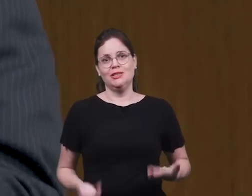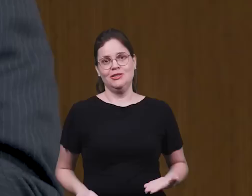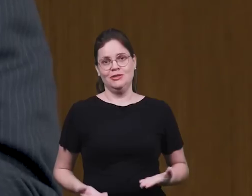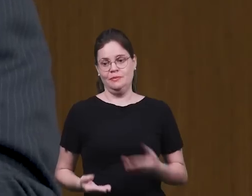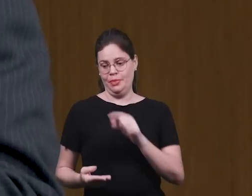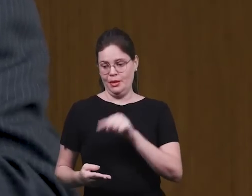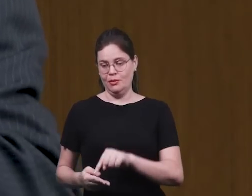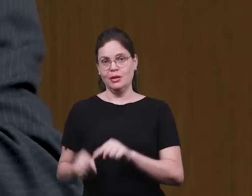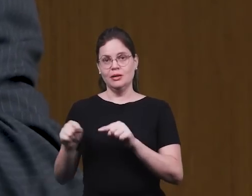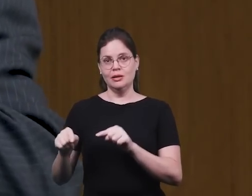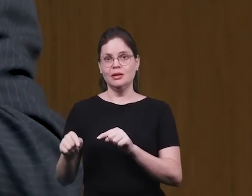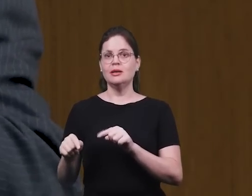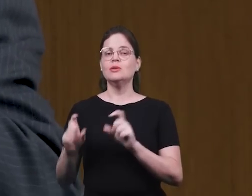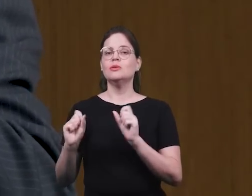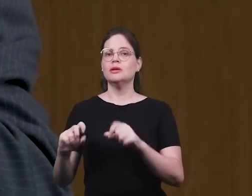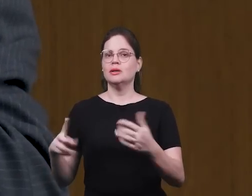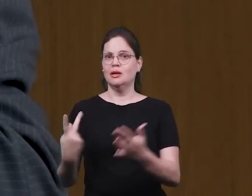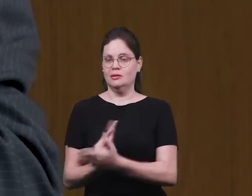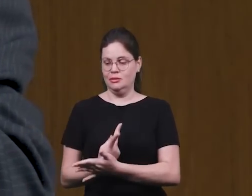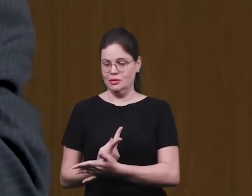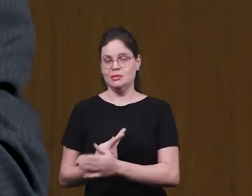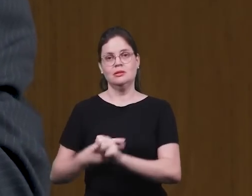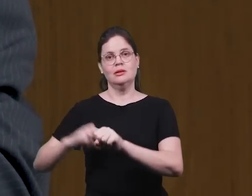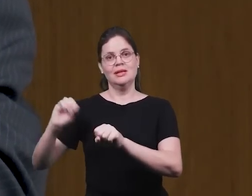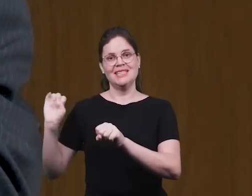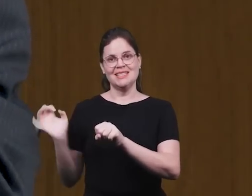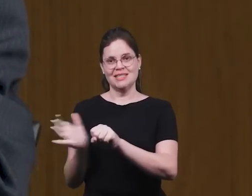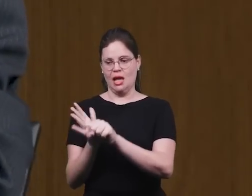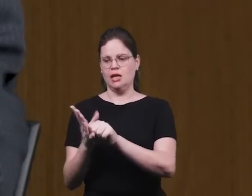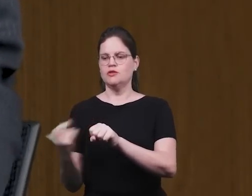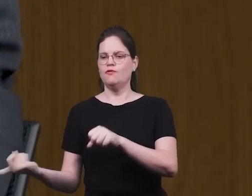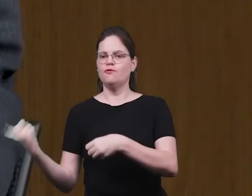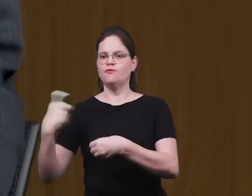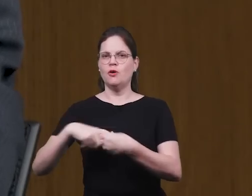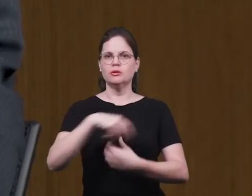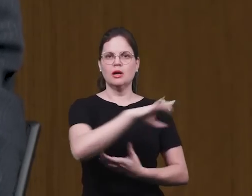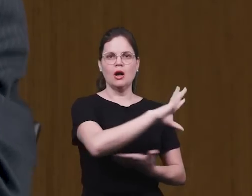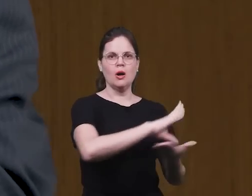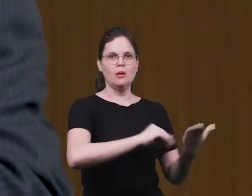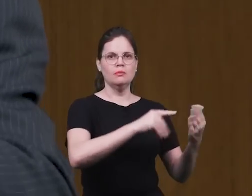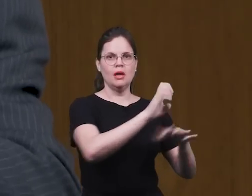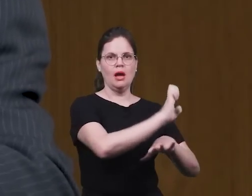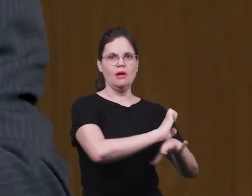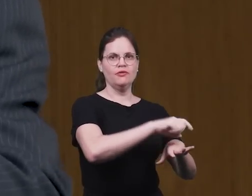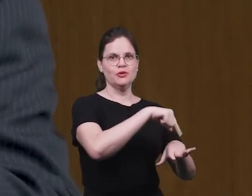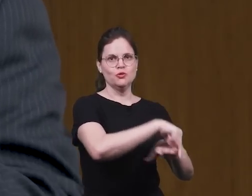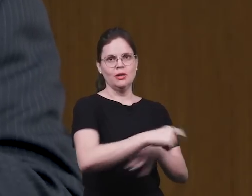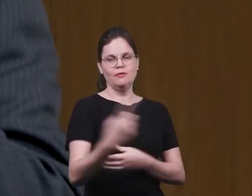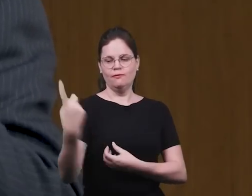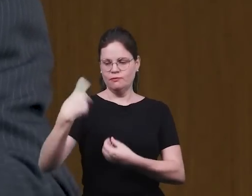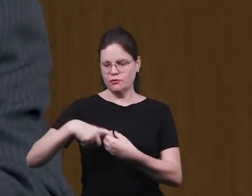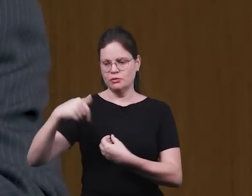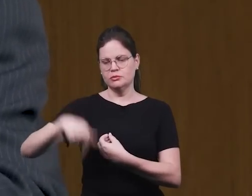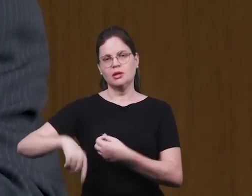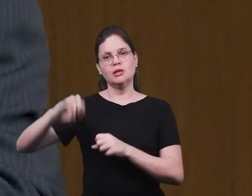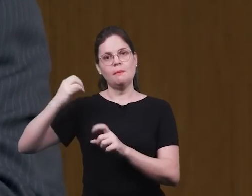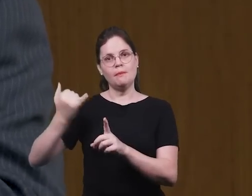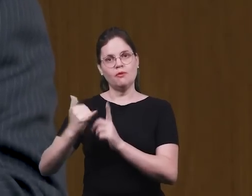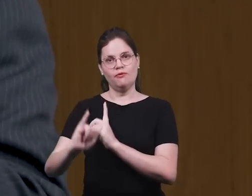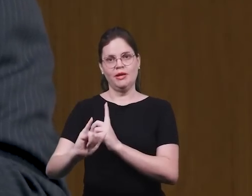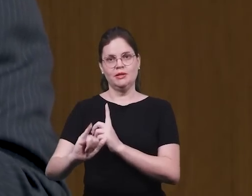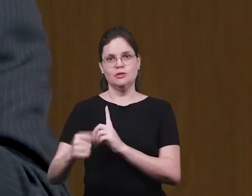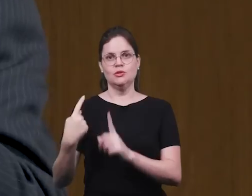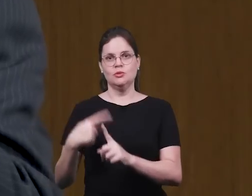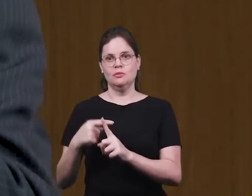em Sardes, ela vai retomar a condição de uma igreja novamente profética. Por quê? Porque lá o que aconteceu no início foi